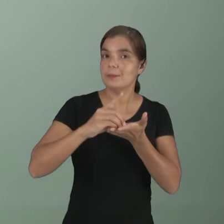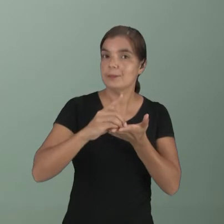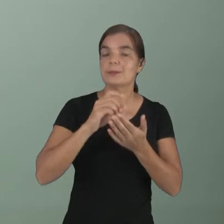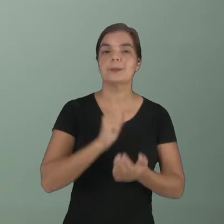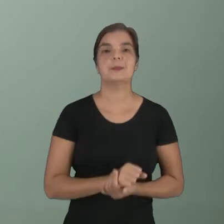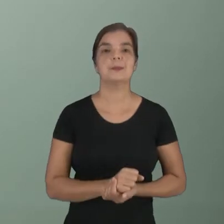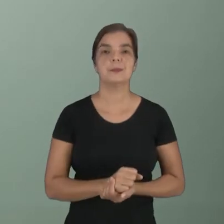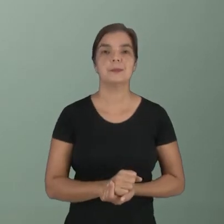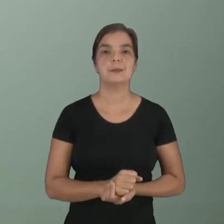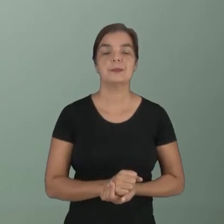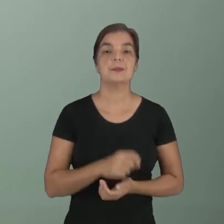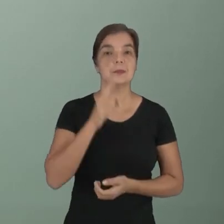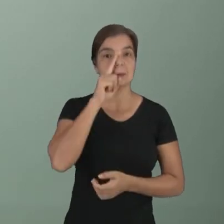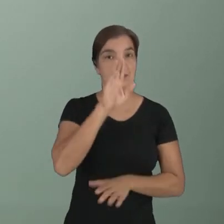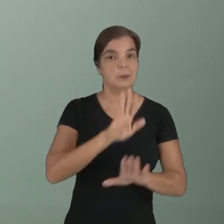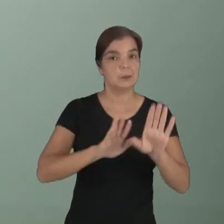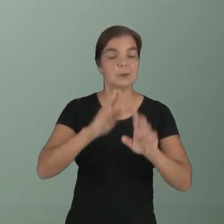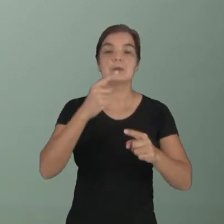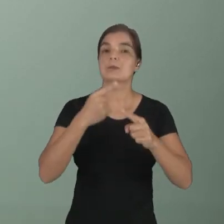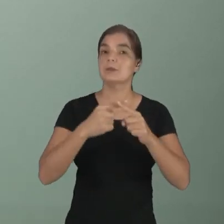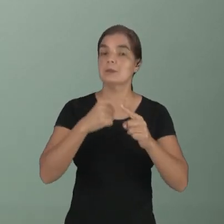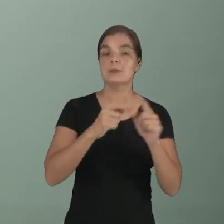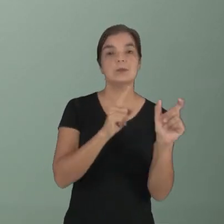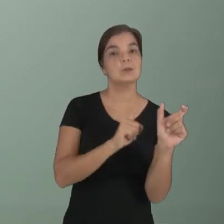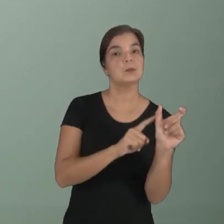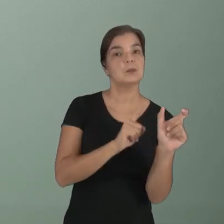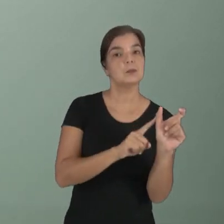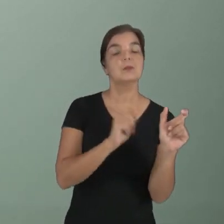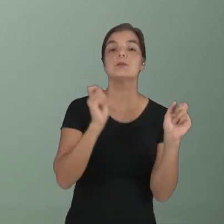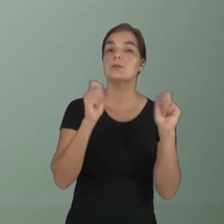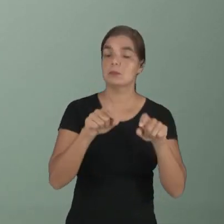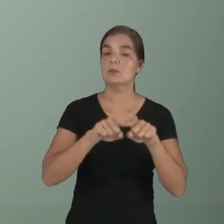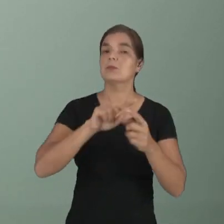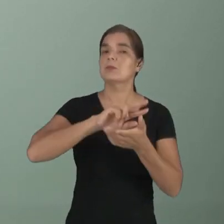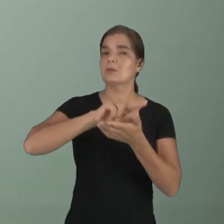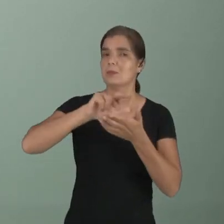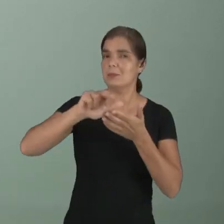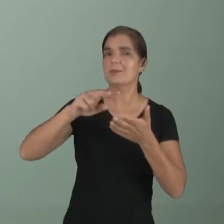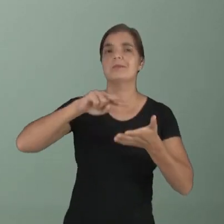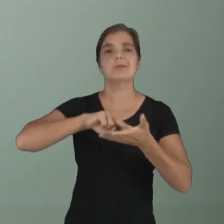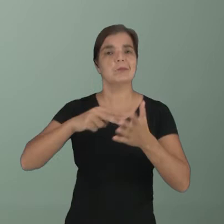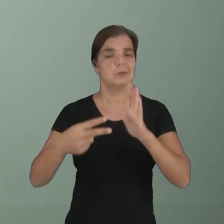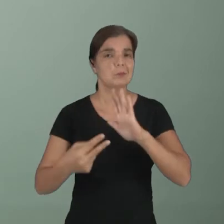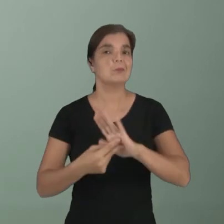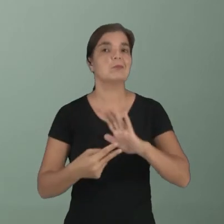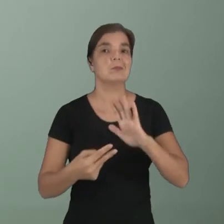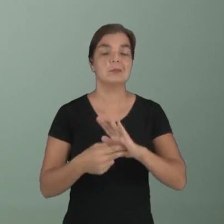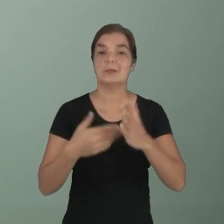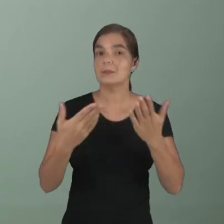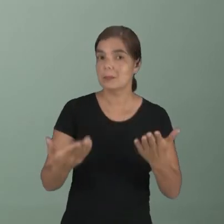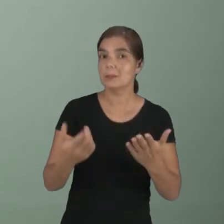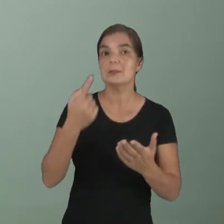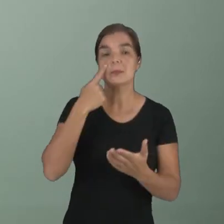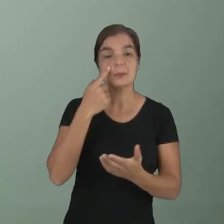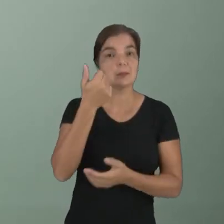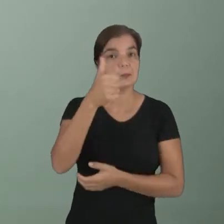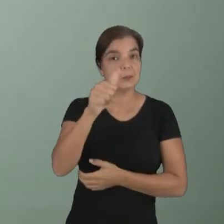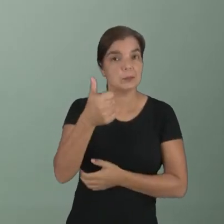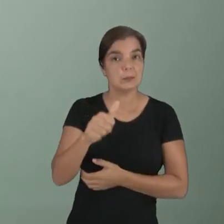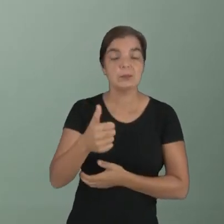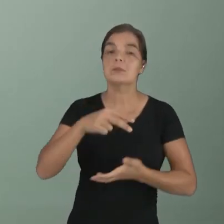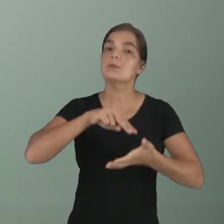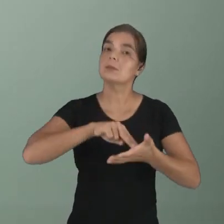dicionário. Muito cuidado, porque uma palavra ela pode ter mais de um significado. Então, você deve